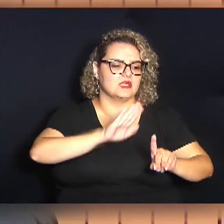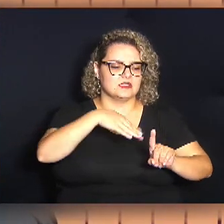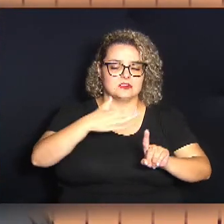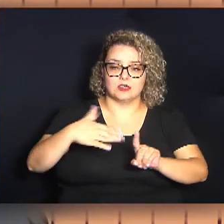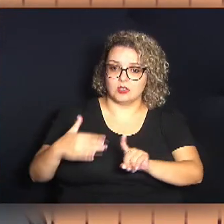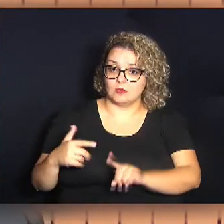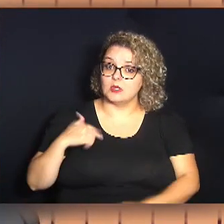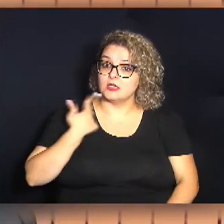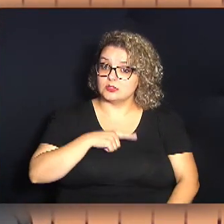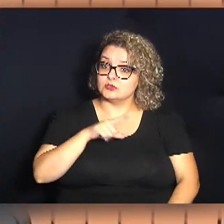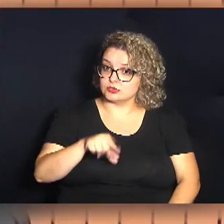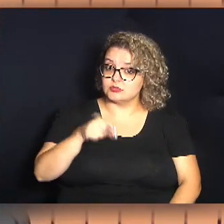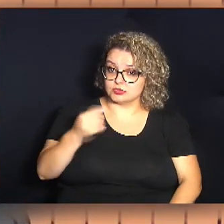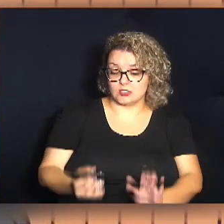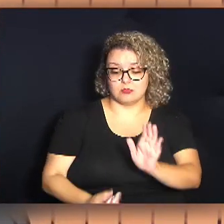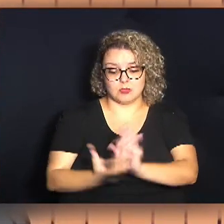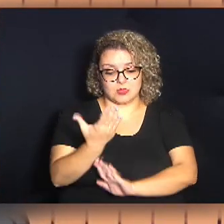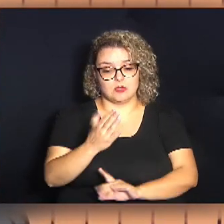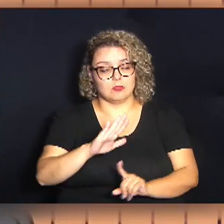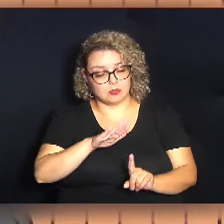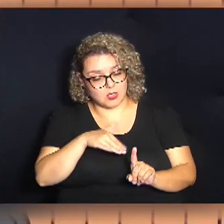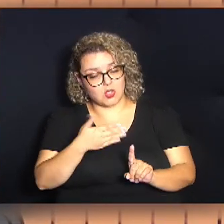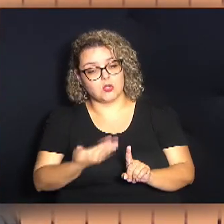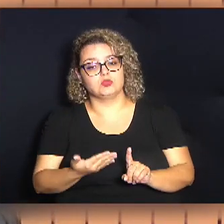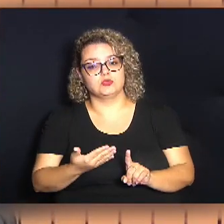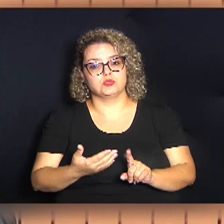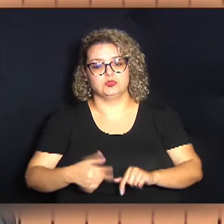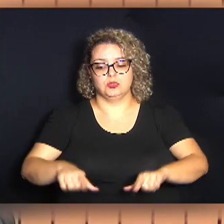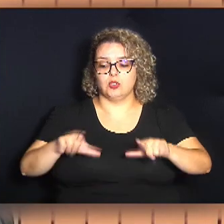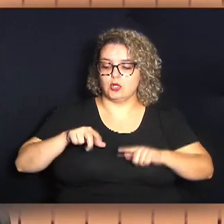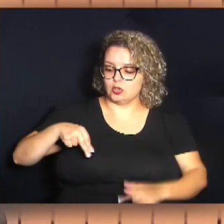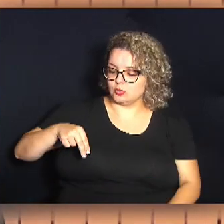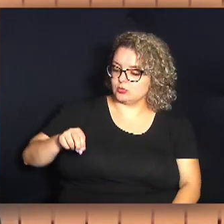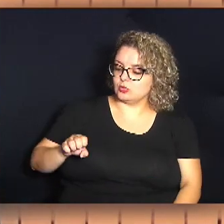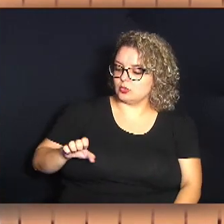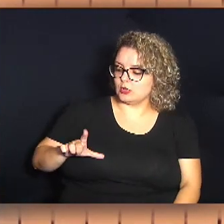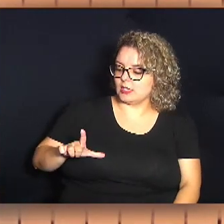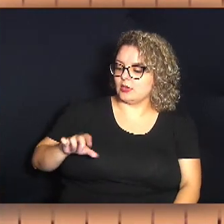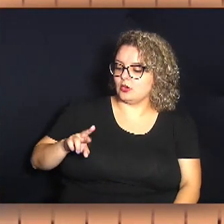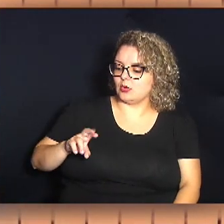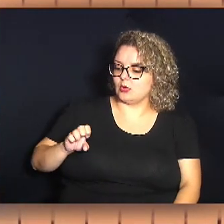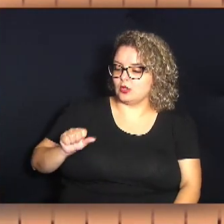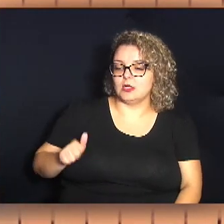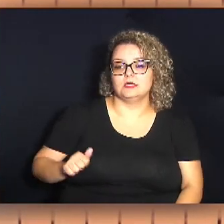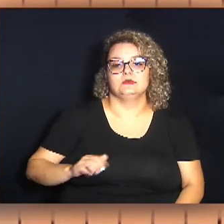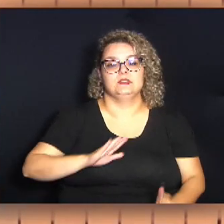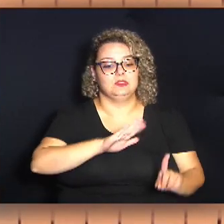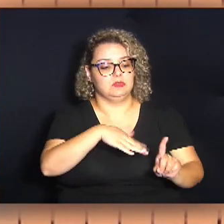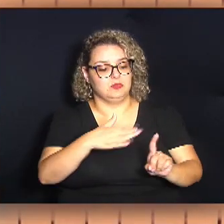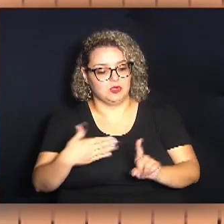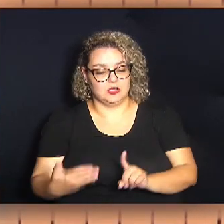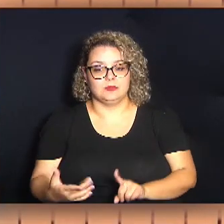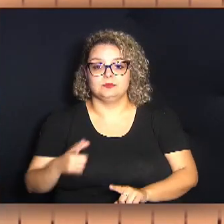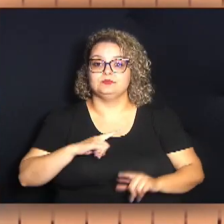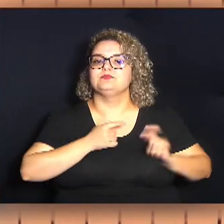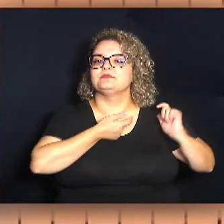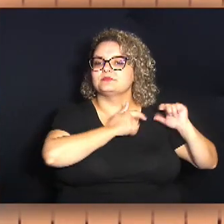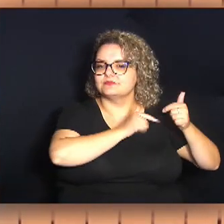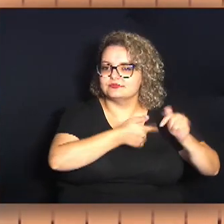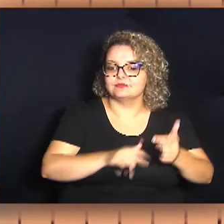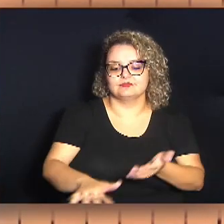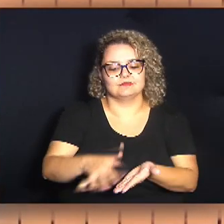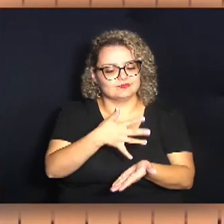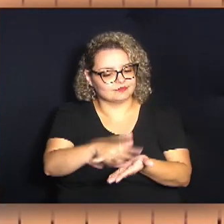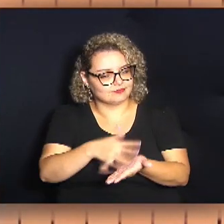nós resolvemos criar uma honraria, o diploma Noel Rosa, para homenagear esses que mantêm a tradição do samba, que